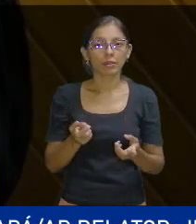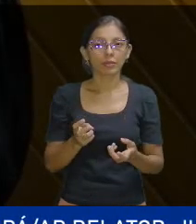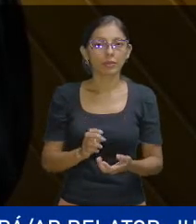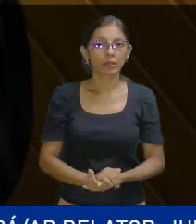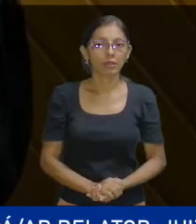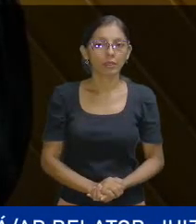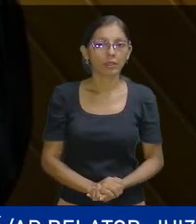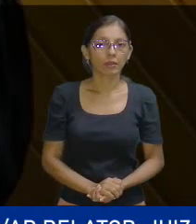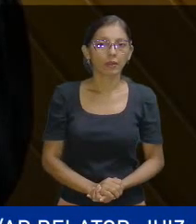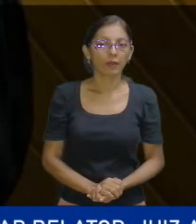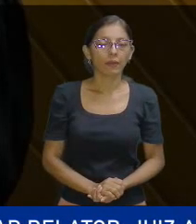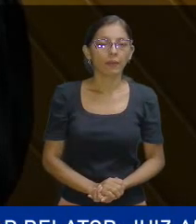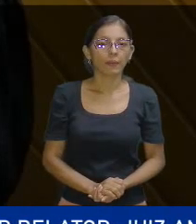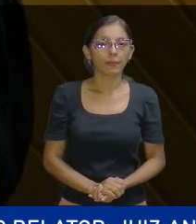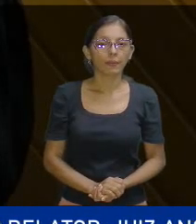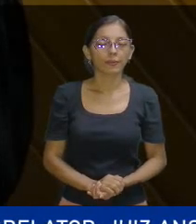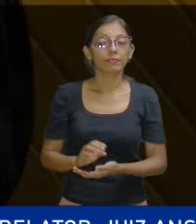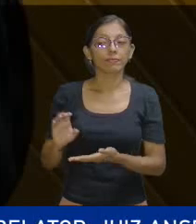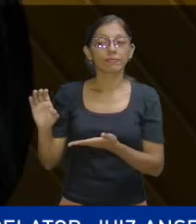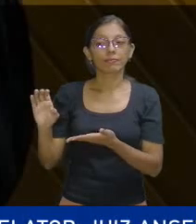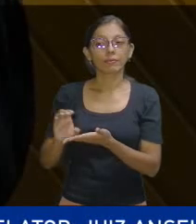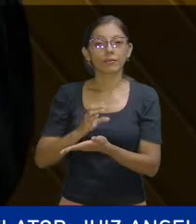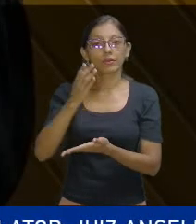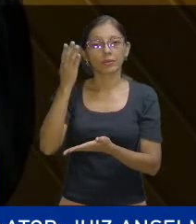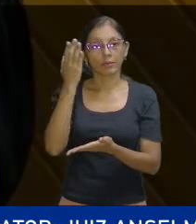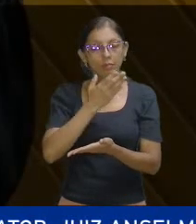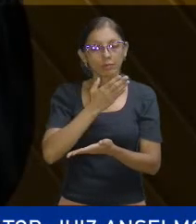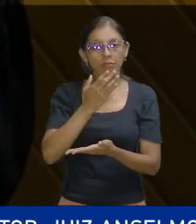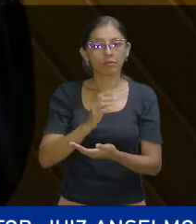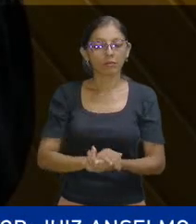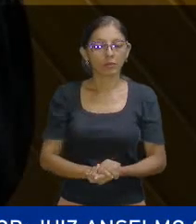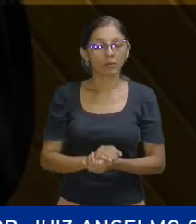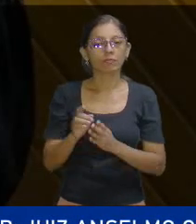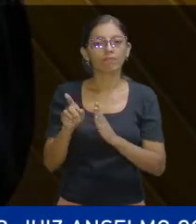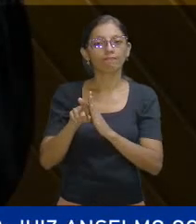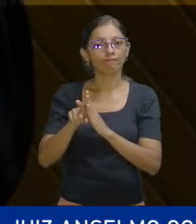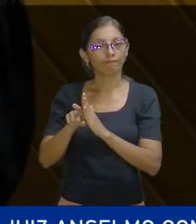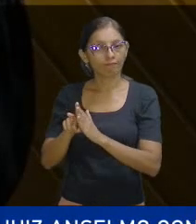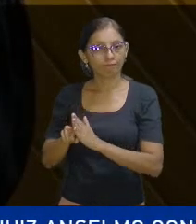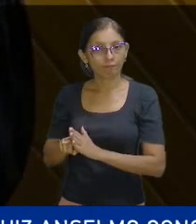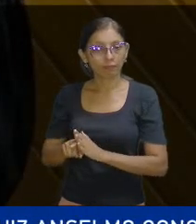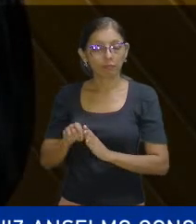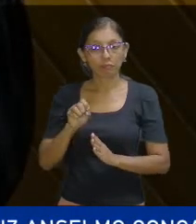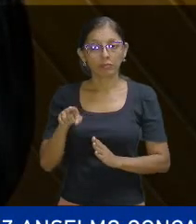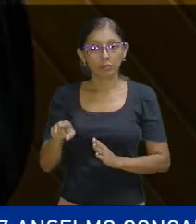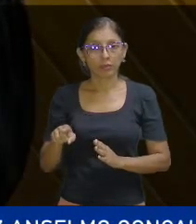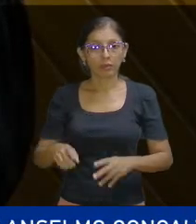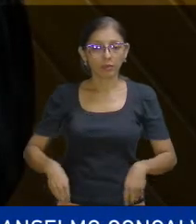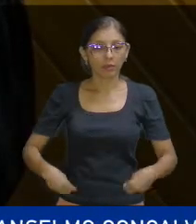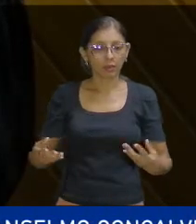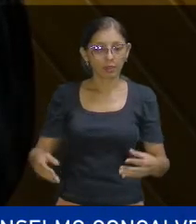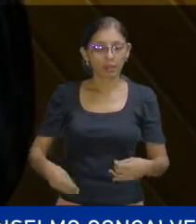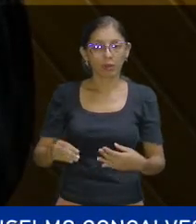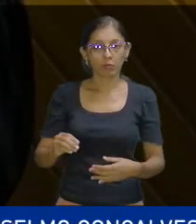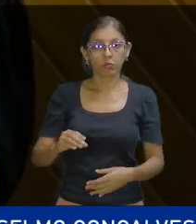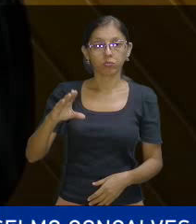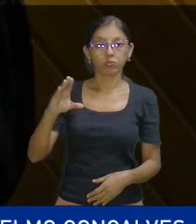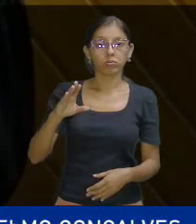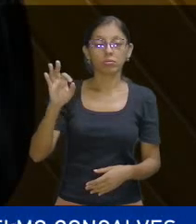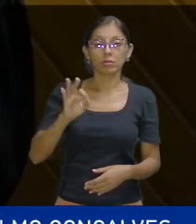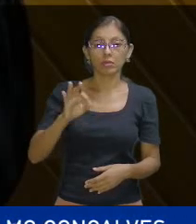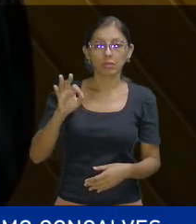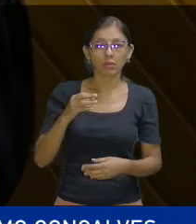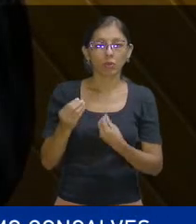precedente. Nas contas são sob exame, conquanto seja elevado o valor absoluto das irregularidades, constata-se que o